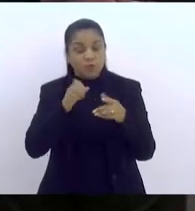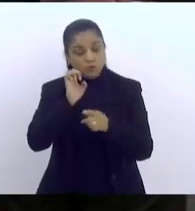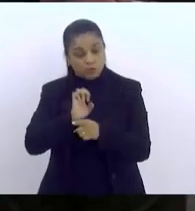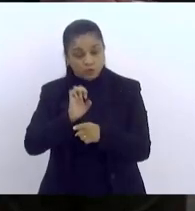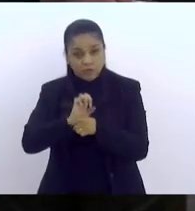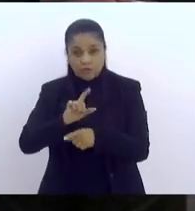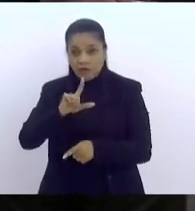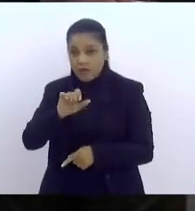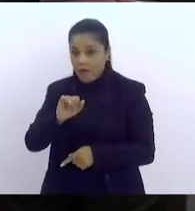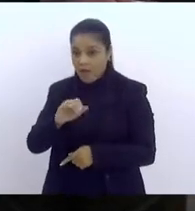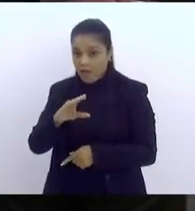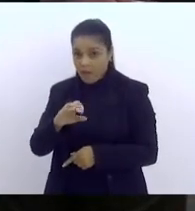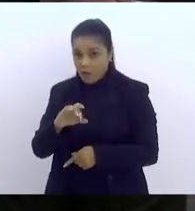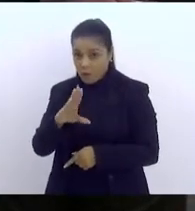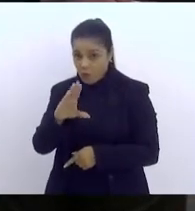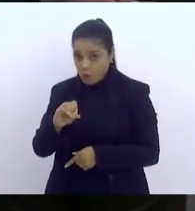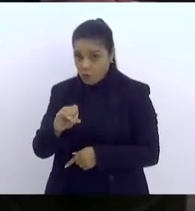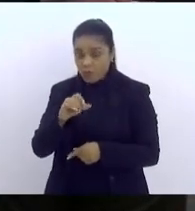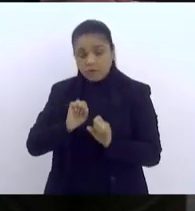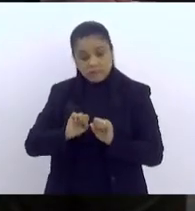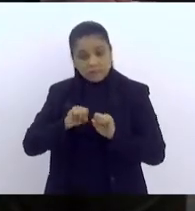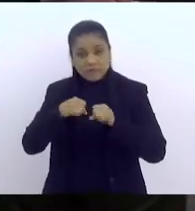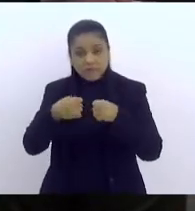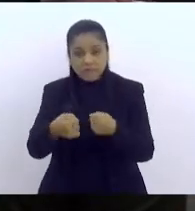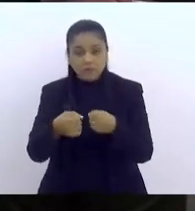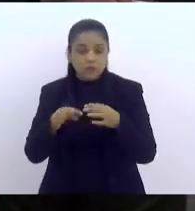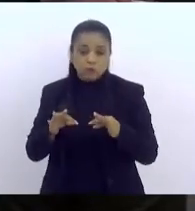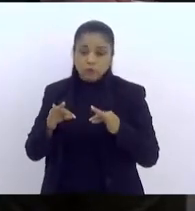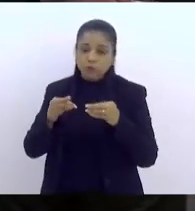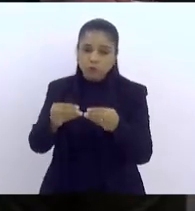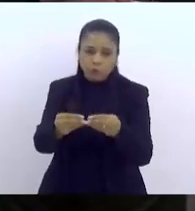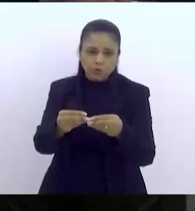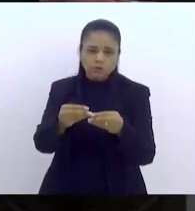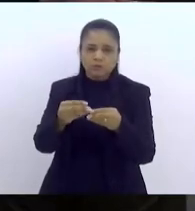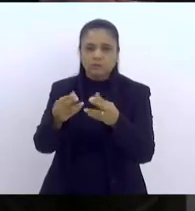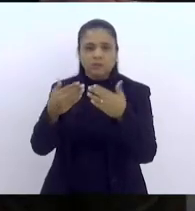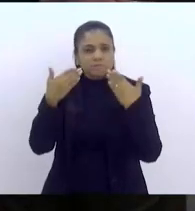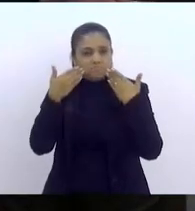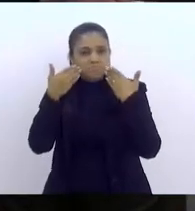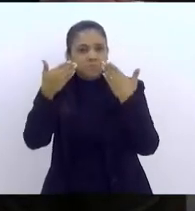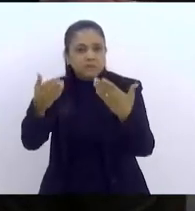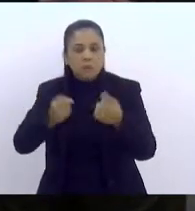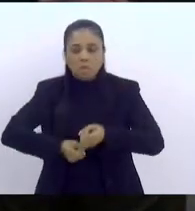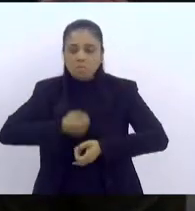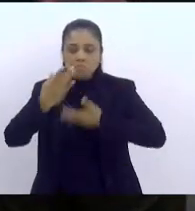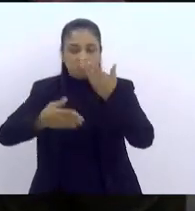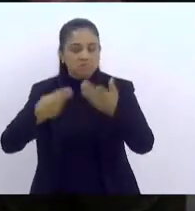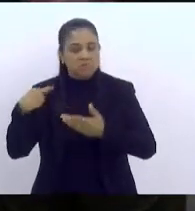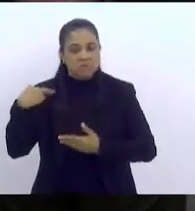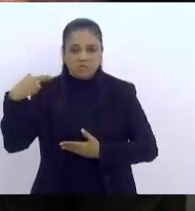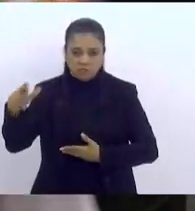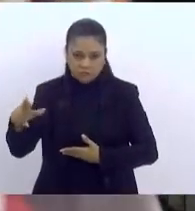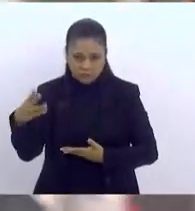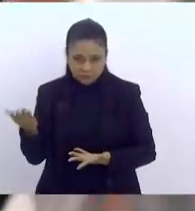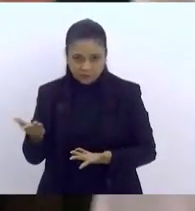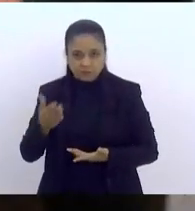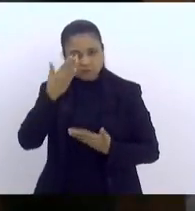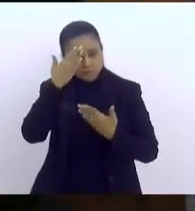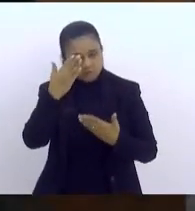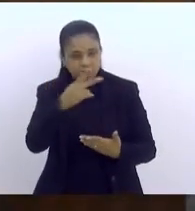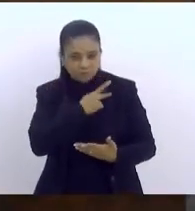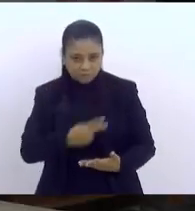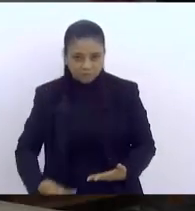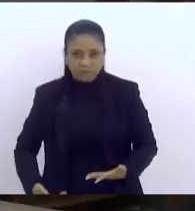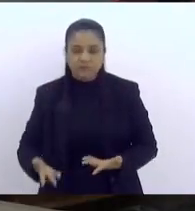laico, o Estado laico é o Estado que defende todas as formas de expressão da sua religiosidade. Muito obrigada. Deputado